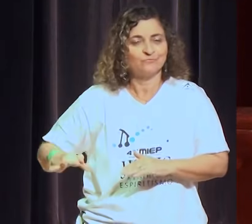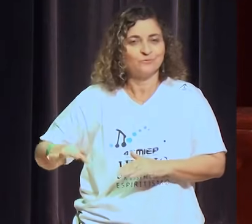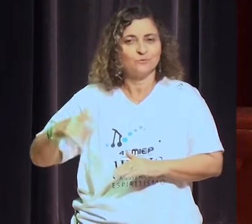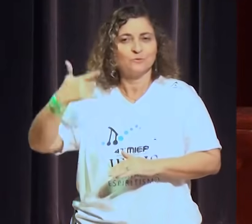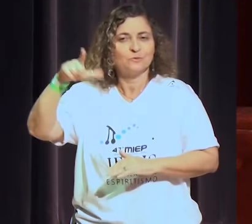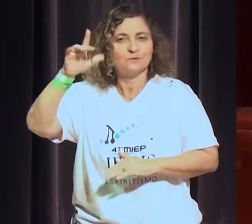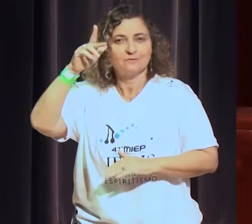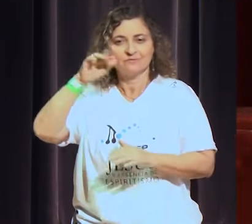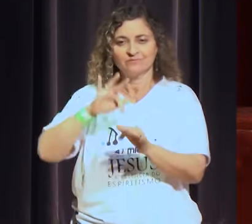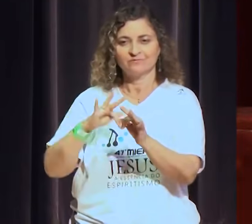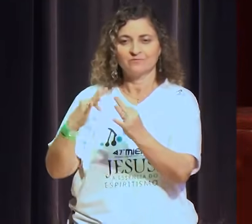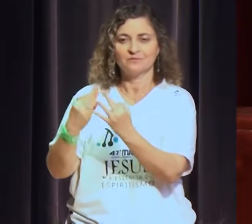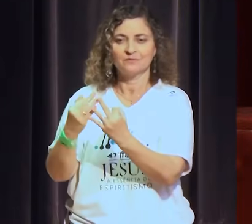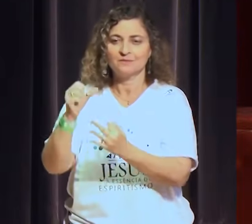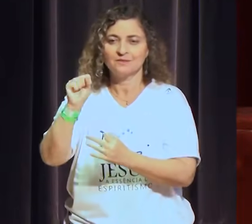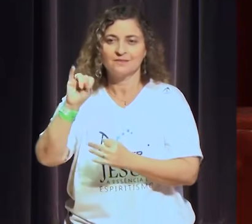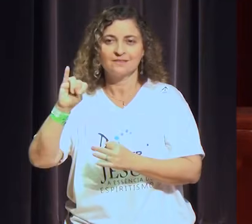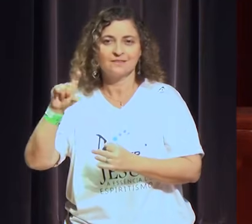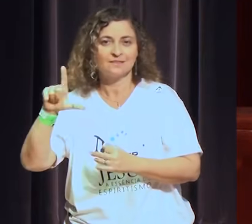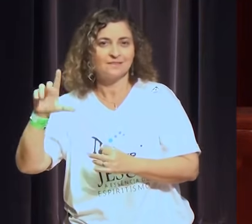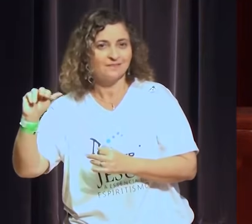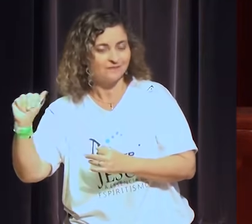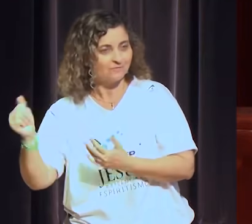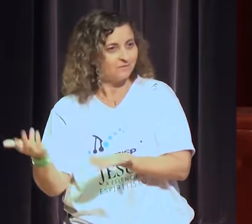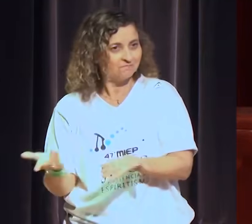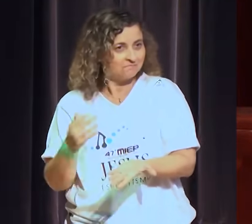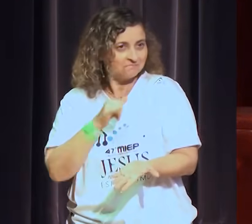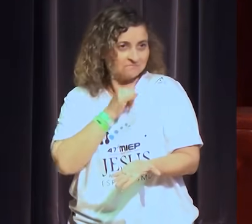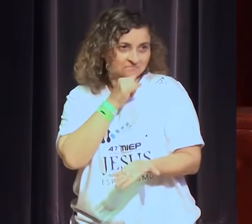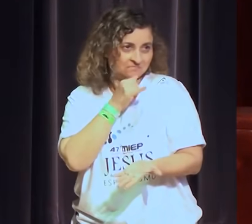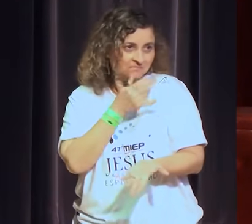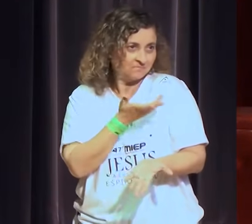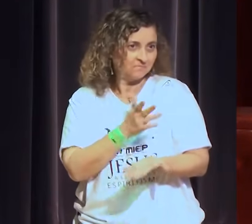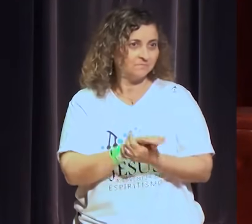A dor Xavier é maior do que a dor Dias?